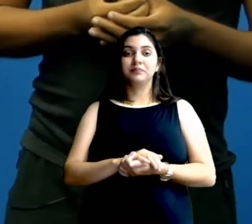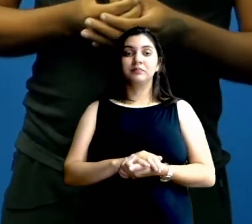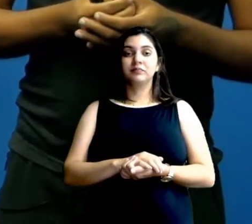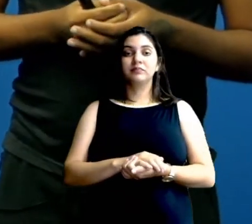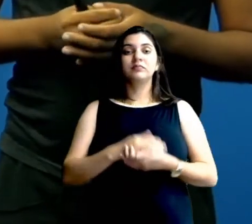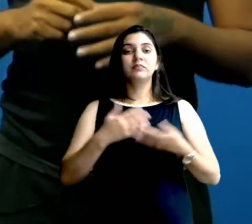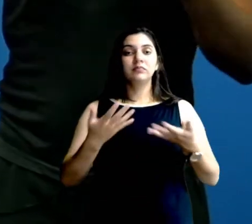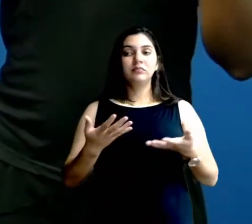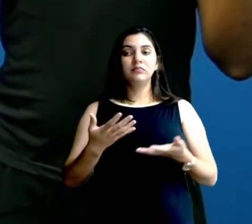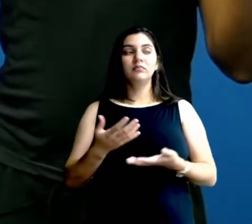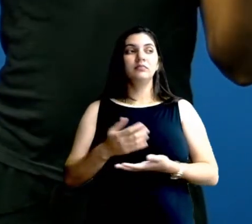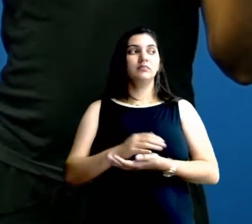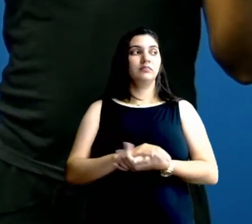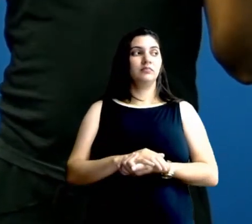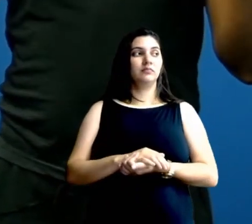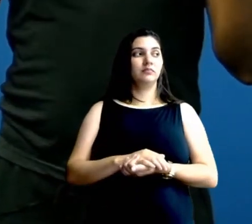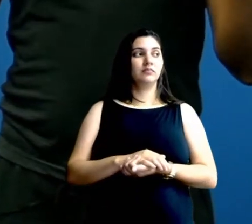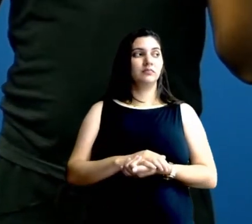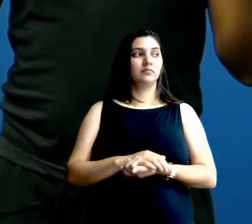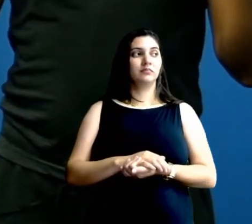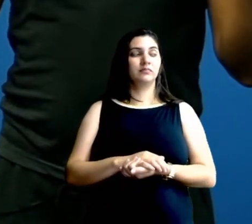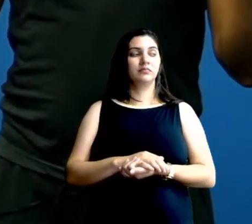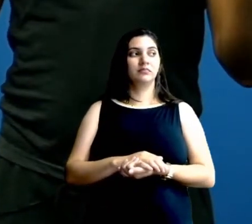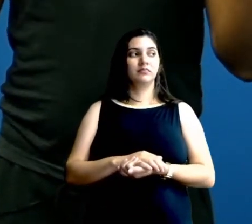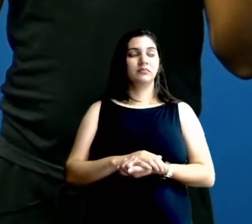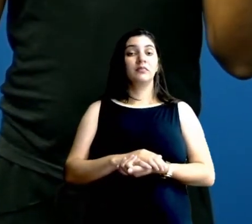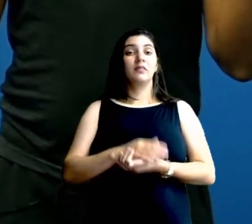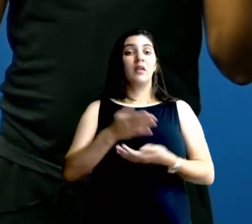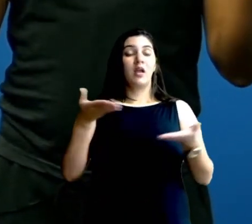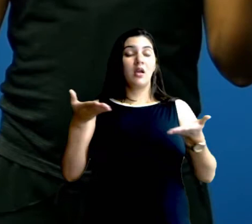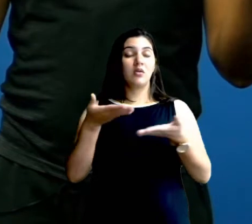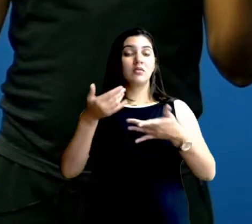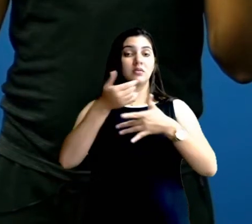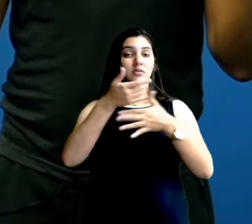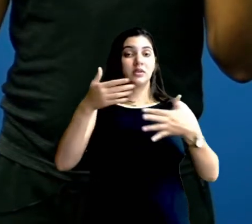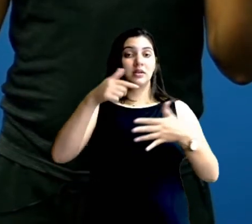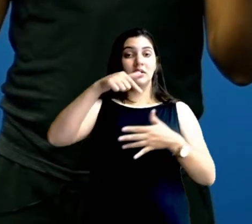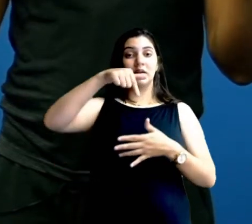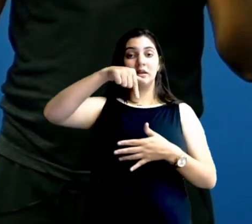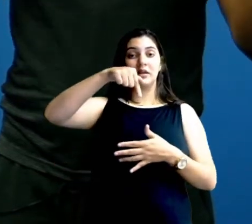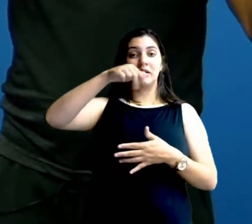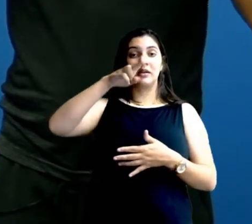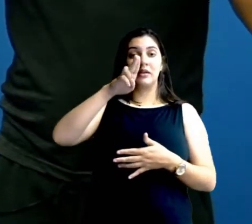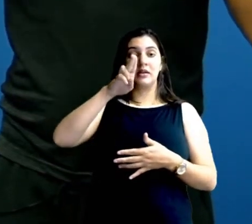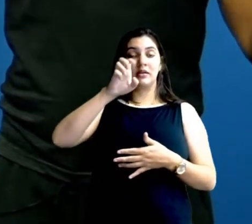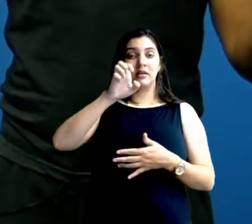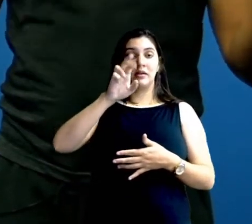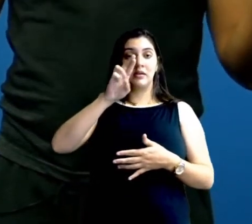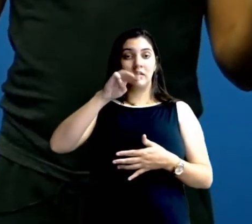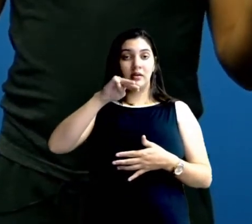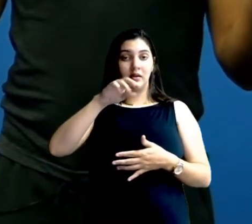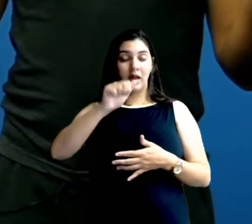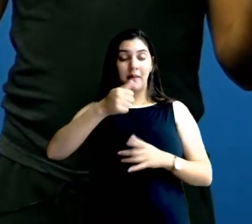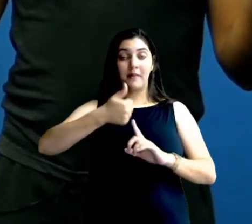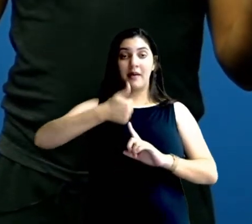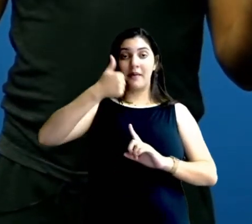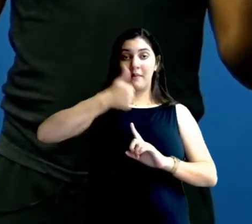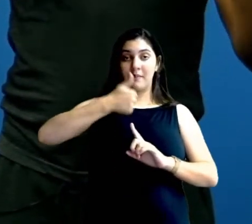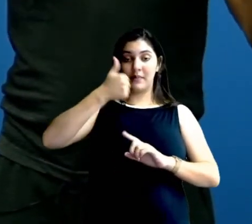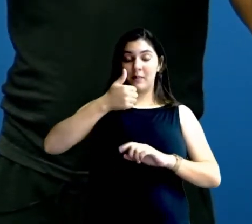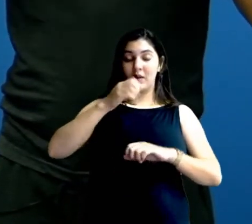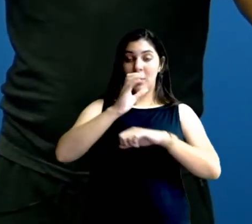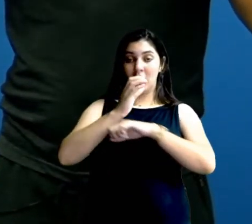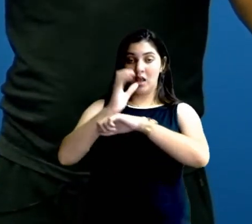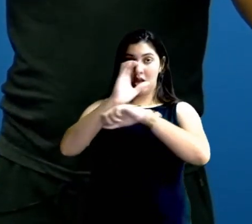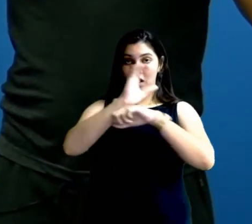o Therma a gente vai agora estudar um pouquinho sobre a cidade de queima a cidade de queima foi o primeiro a primeira capital da